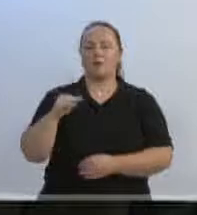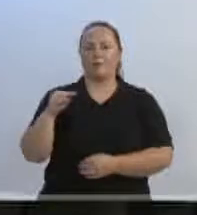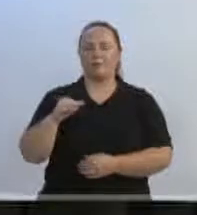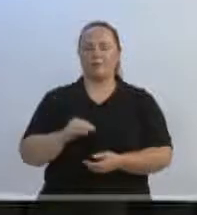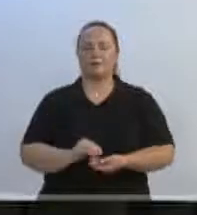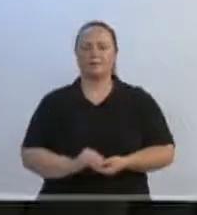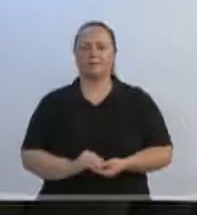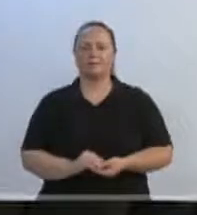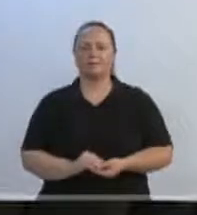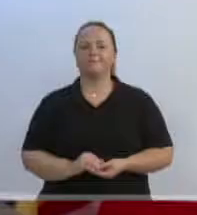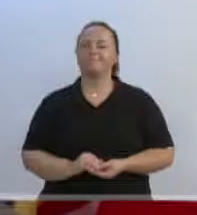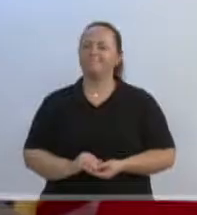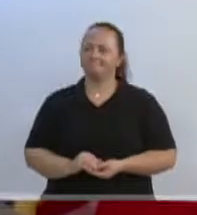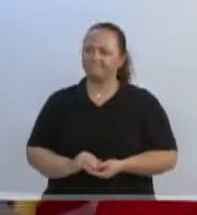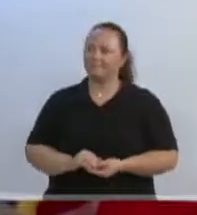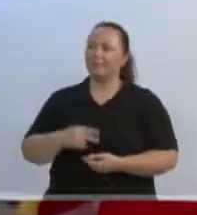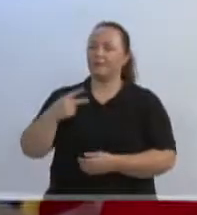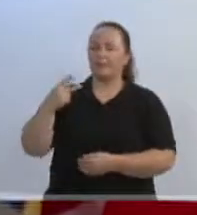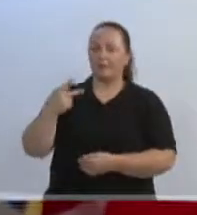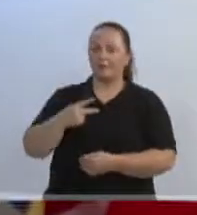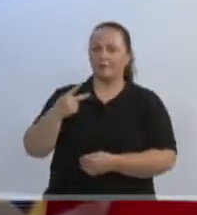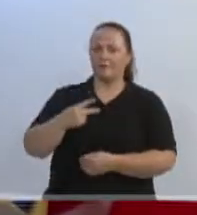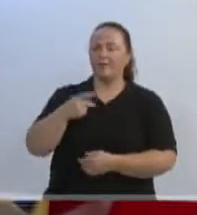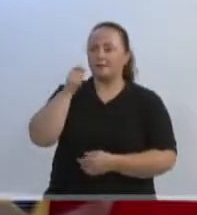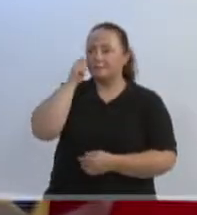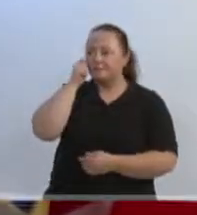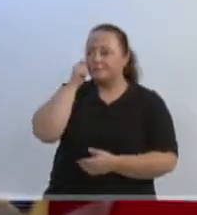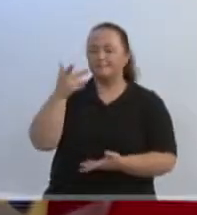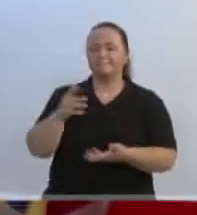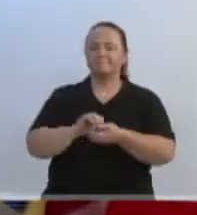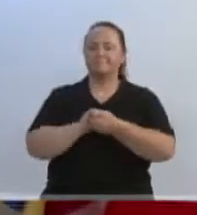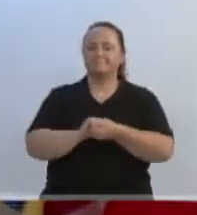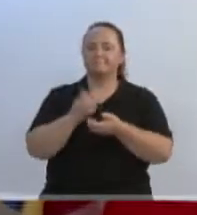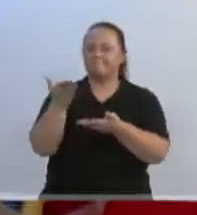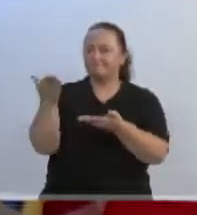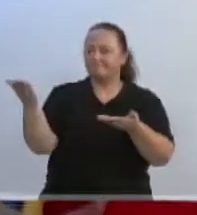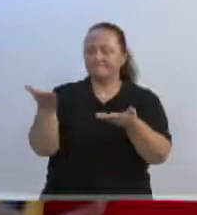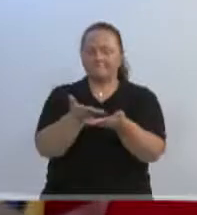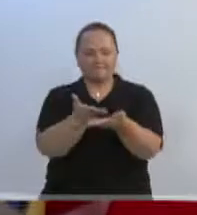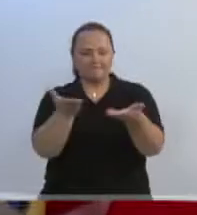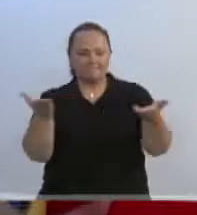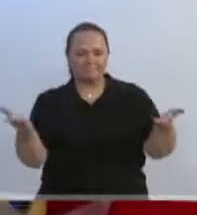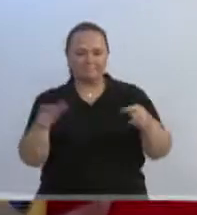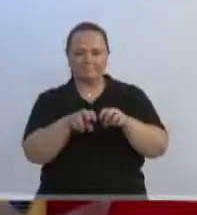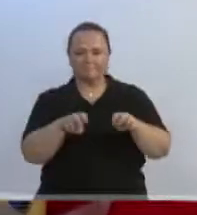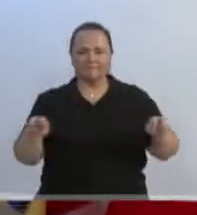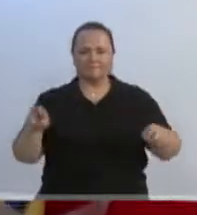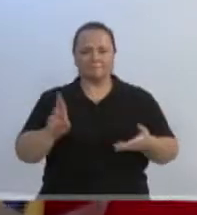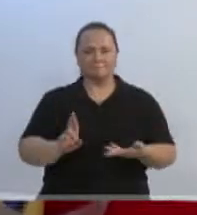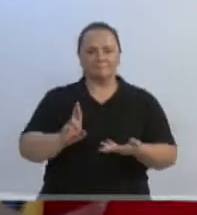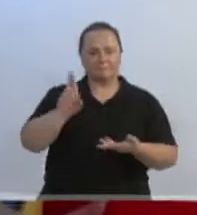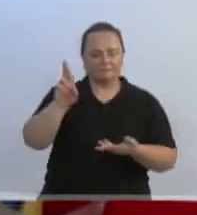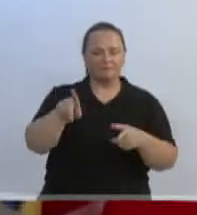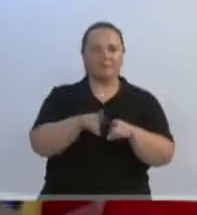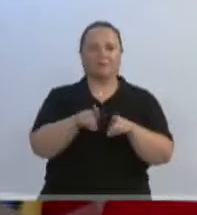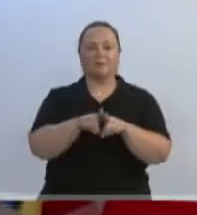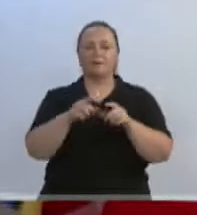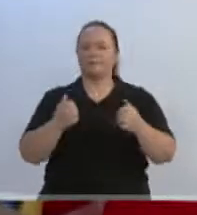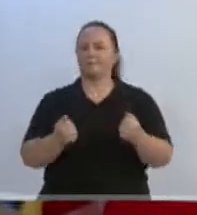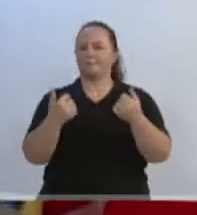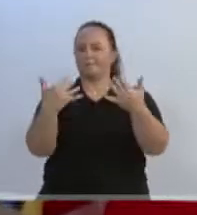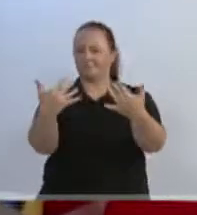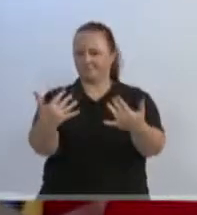nosso vice presidente e vereador almir vieira cumprimentando-o excelência o cumprimento de mais colegas assim como todas as pessoas